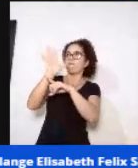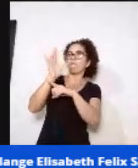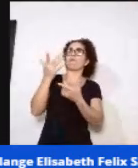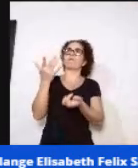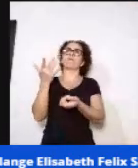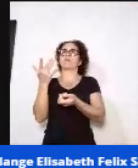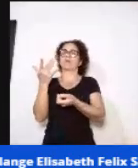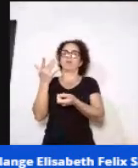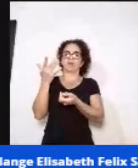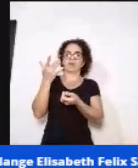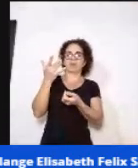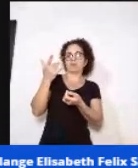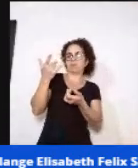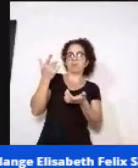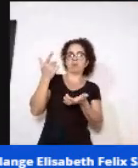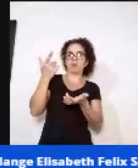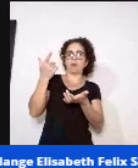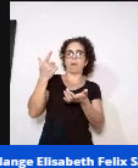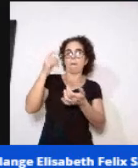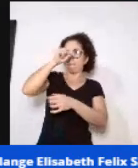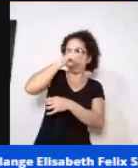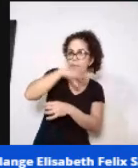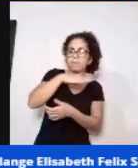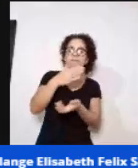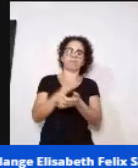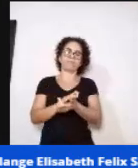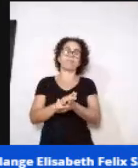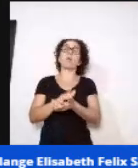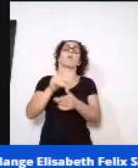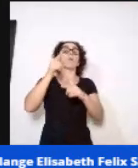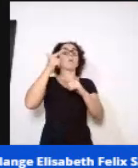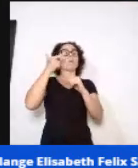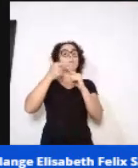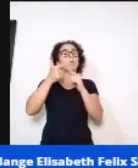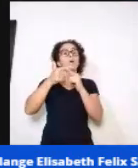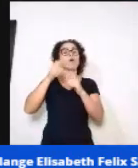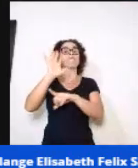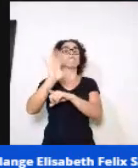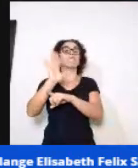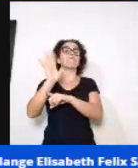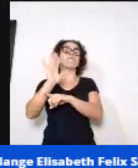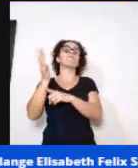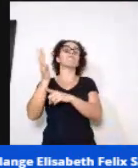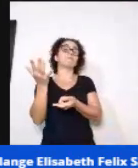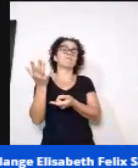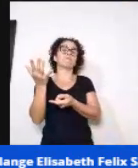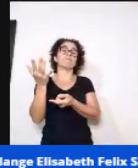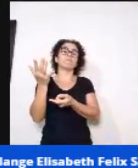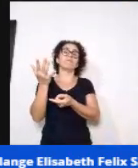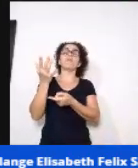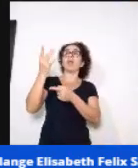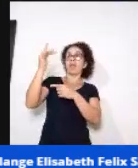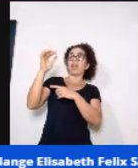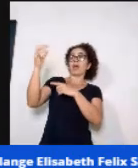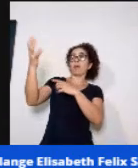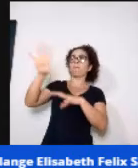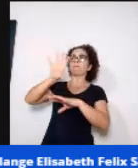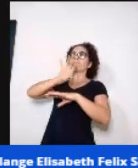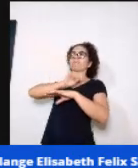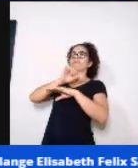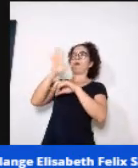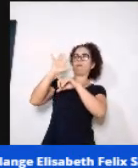pessoas. Os filmes cutucam as pessoas de alguma forma. Por que que a gente chora num filme bom? Aquilo mexeu